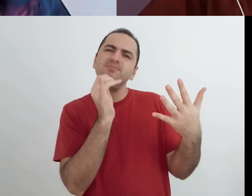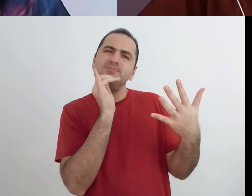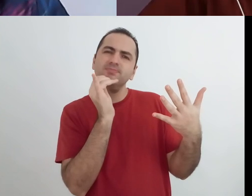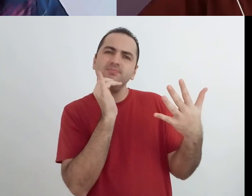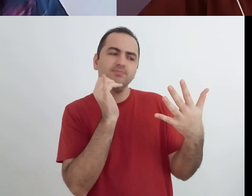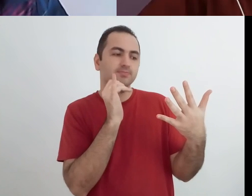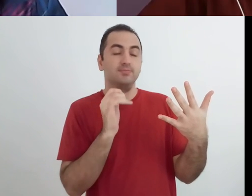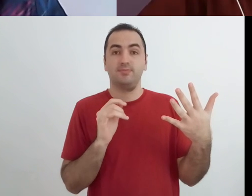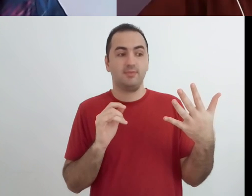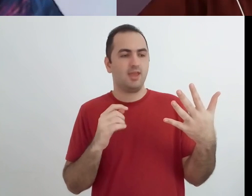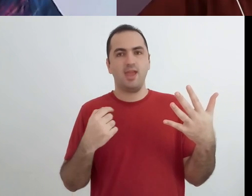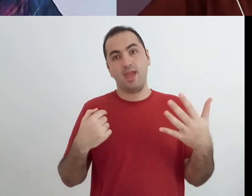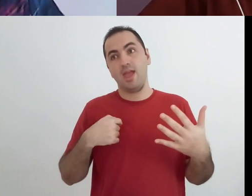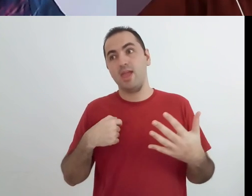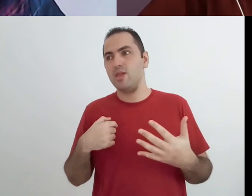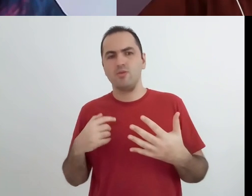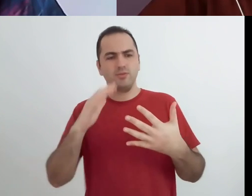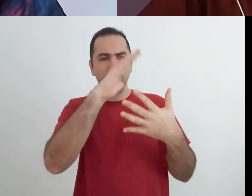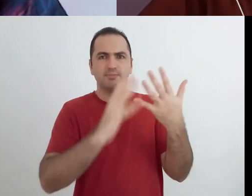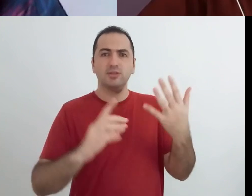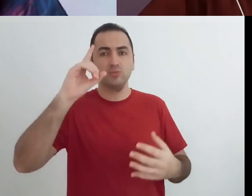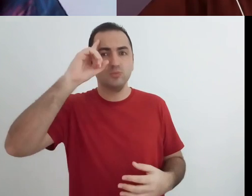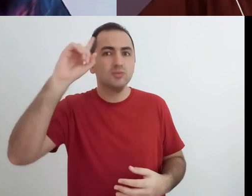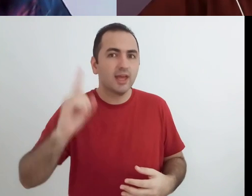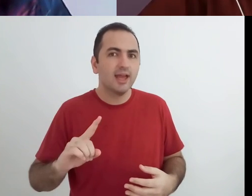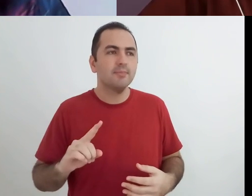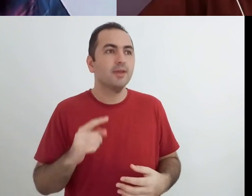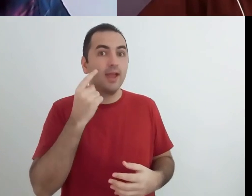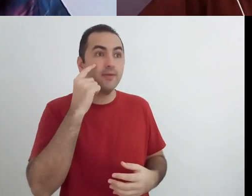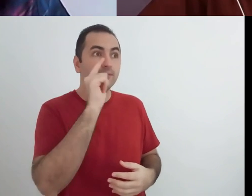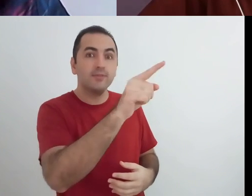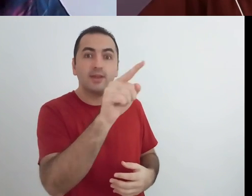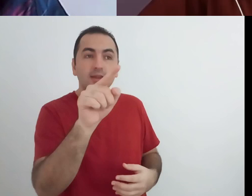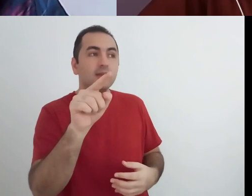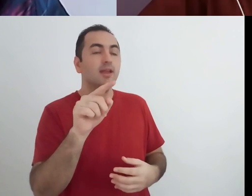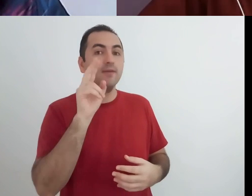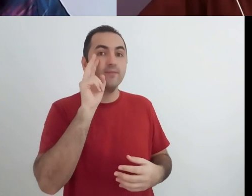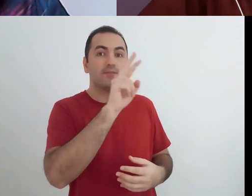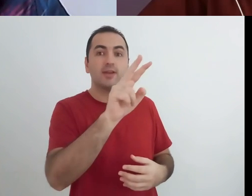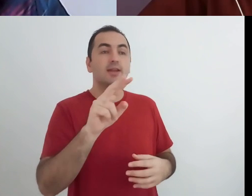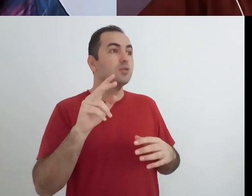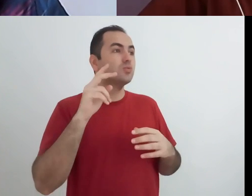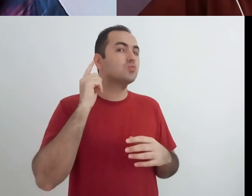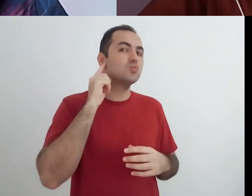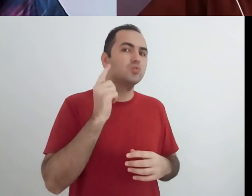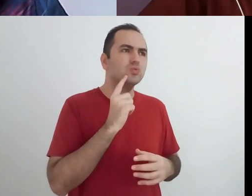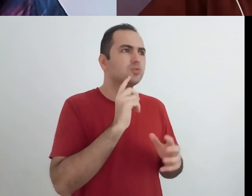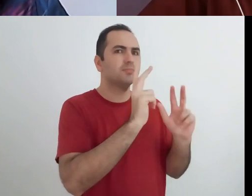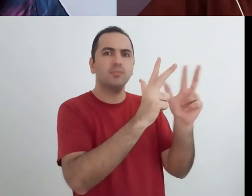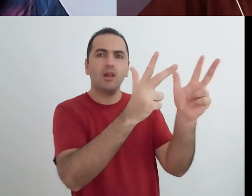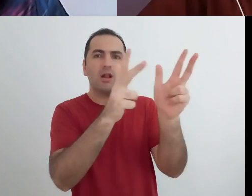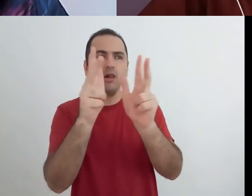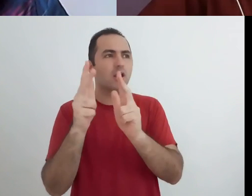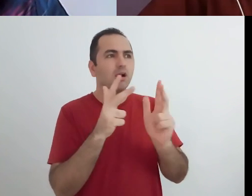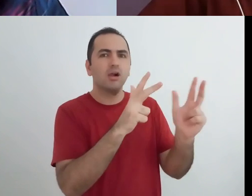quem não sabe Libras também, fica muito incomodado quando vê grupos de surdos conversando, porque eles ficam, pode estar falando mal de